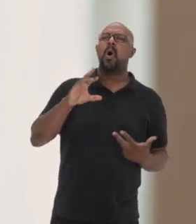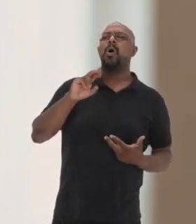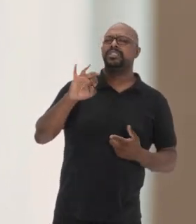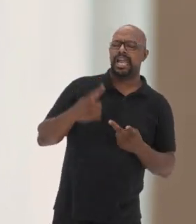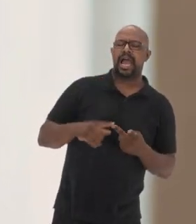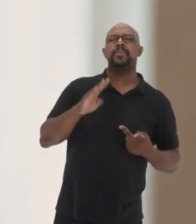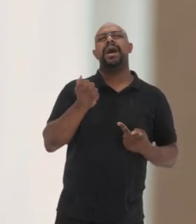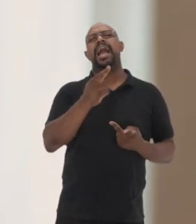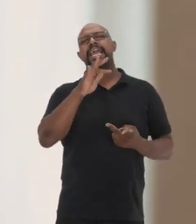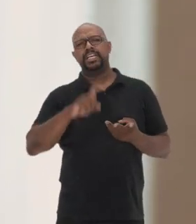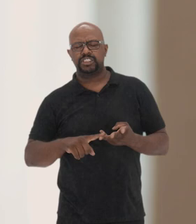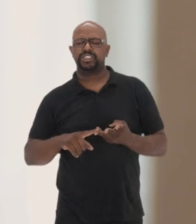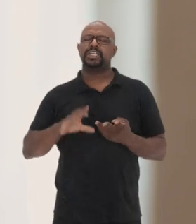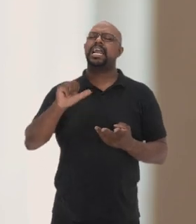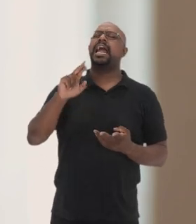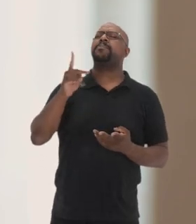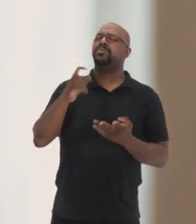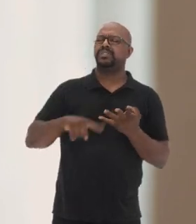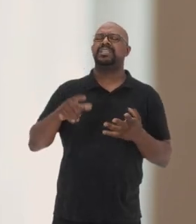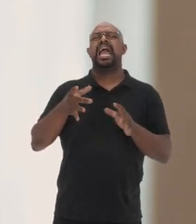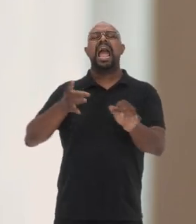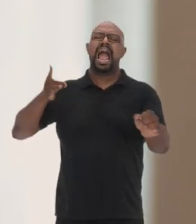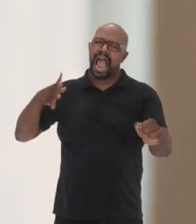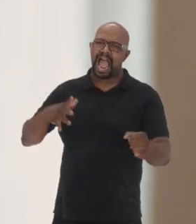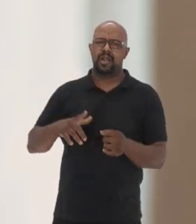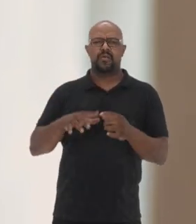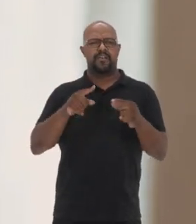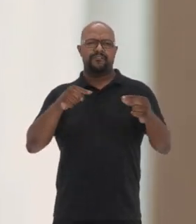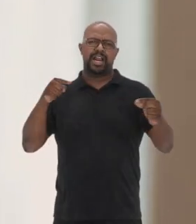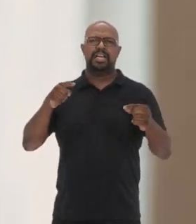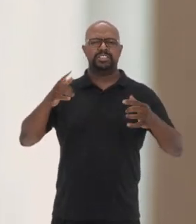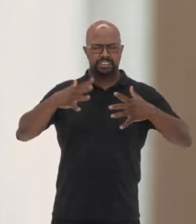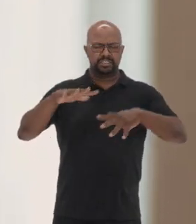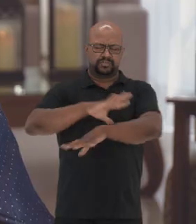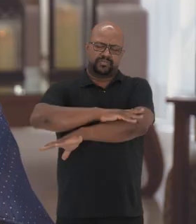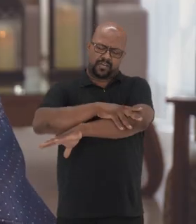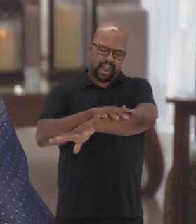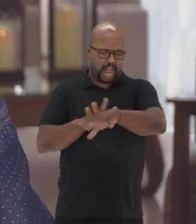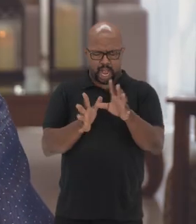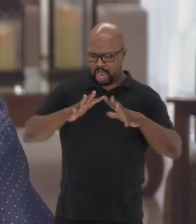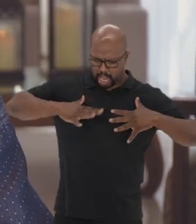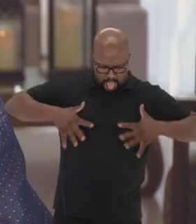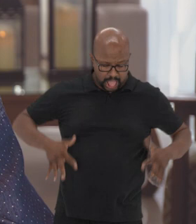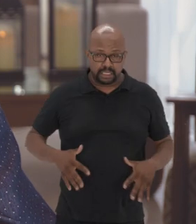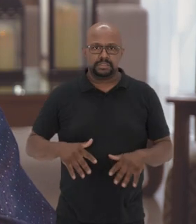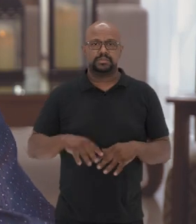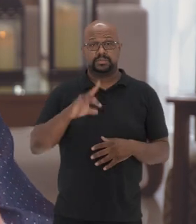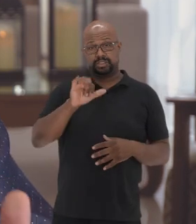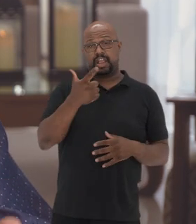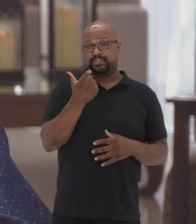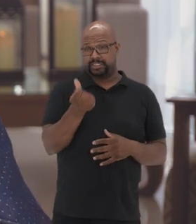Barretos carapuças por Arcos Flechas e enfeites de plumas no dia 26 de abril